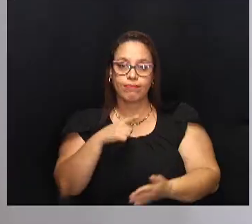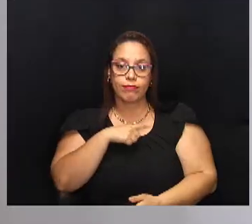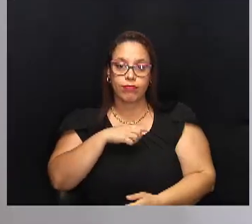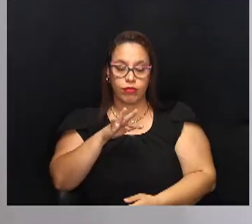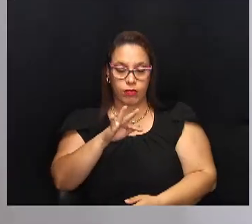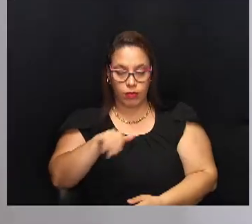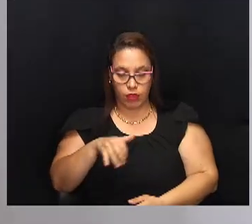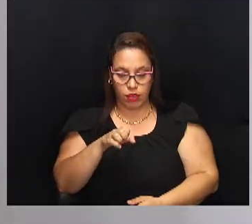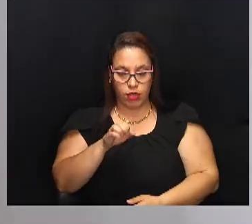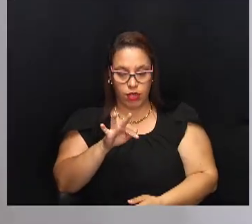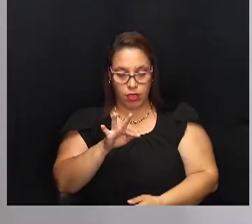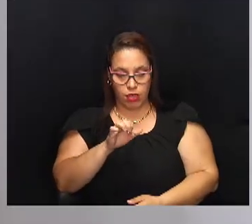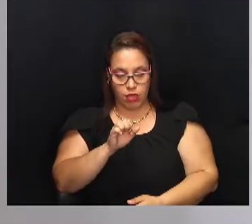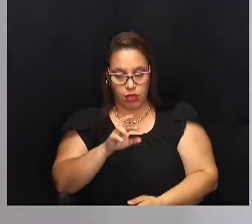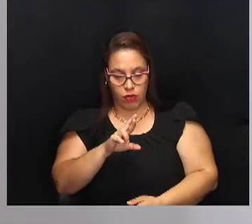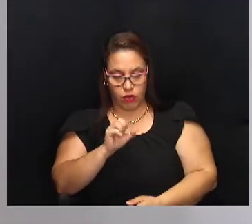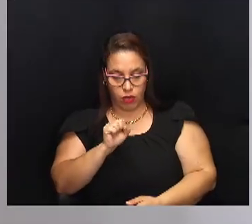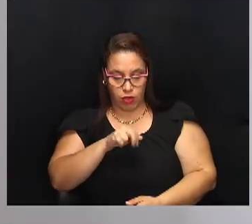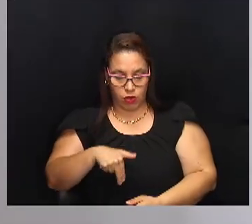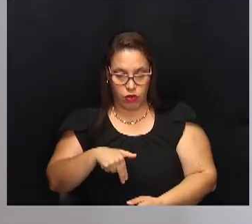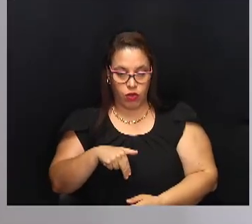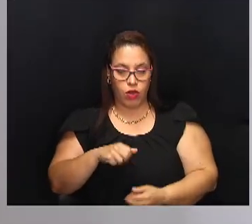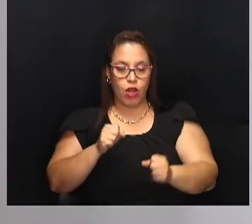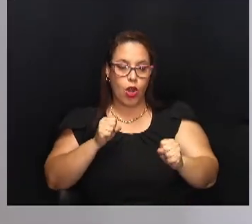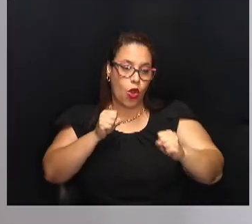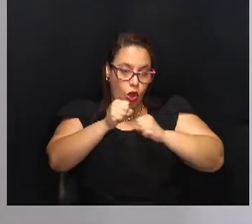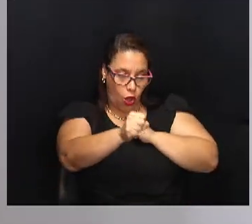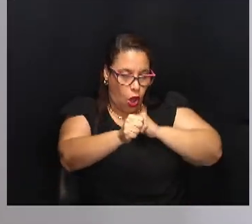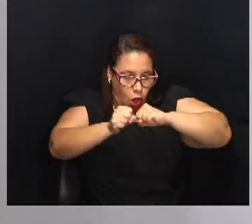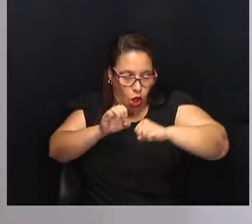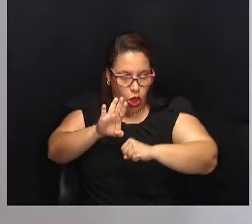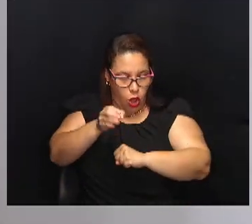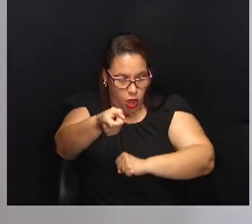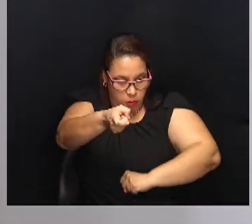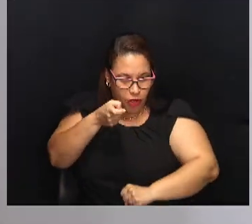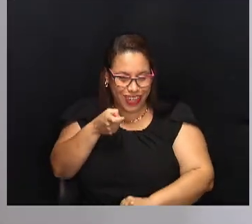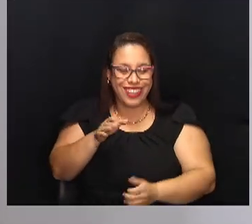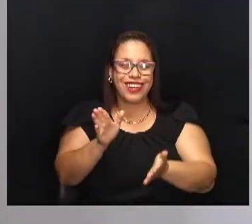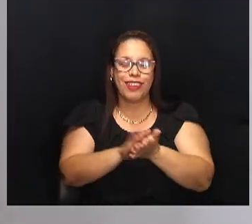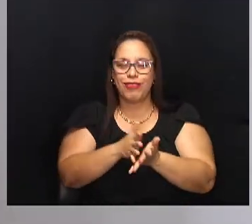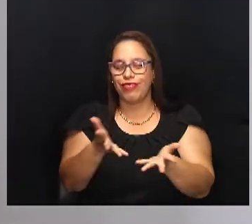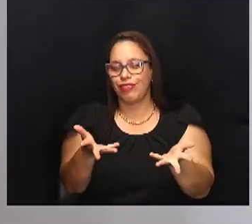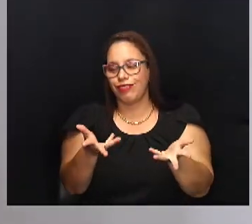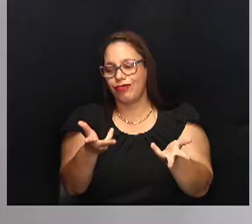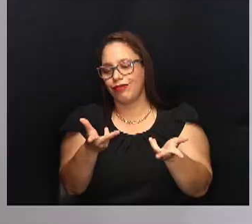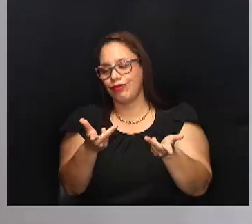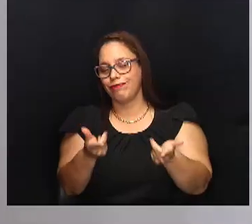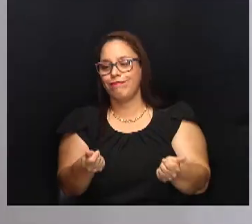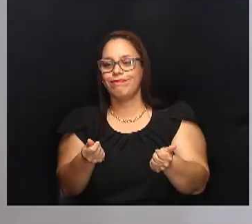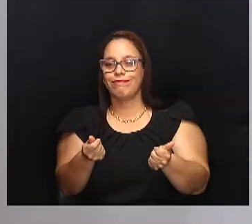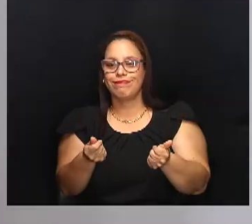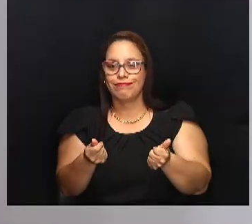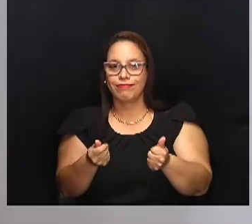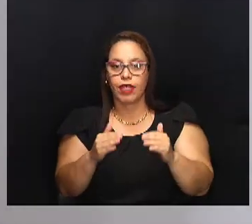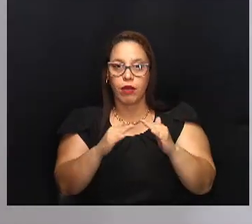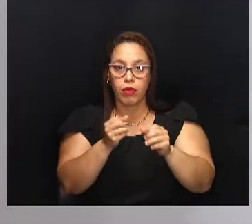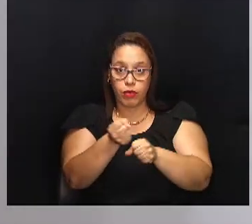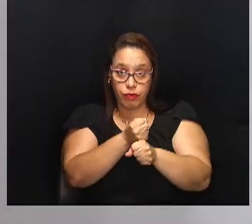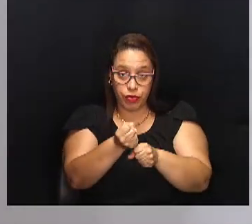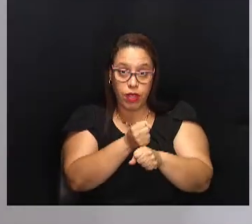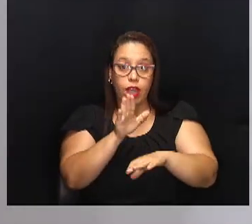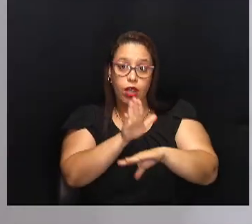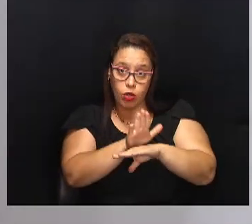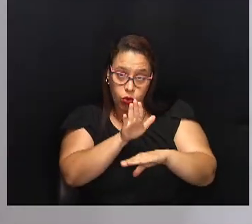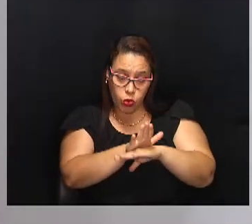Jefferson, que é o aluno de boxe, né? Também é um parceiro nosso também, ele tem uma casa de materiais de construção, então ele ajuda